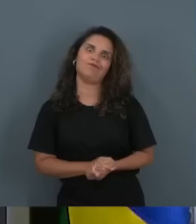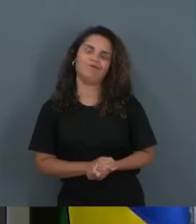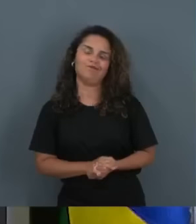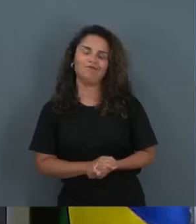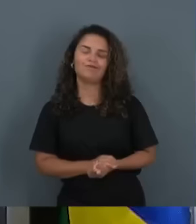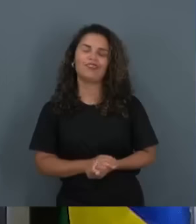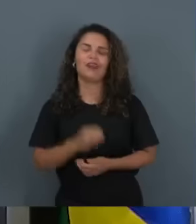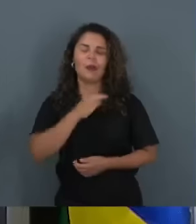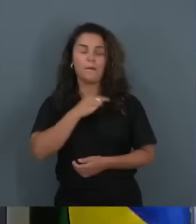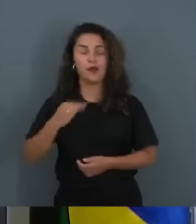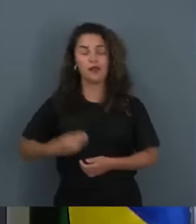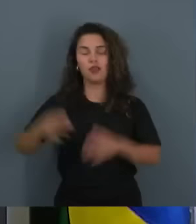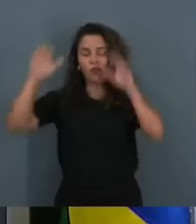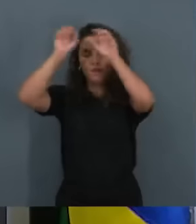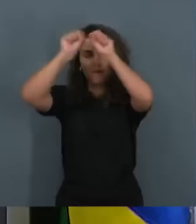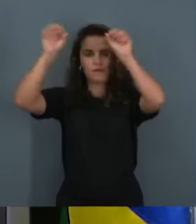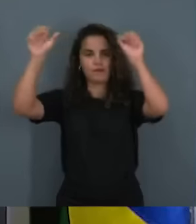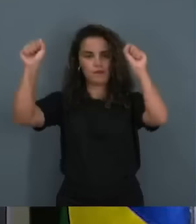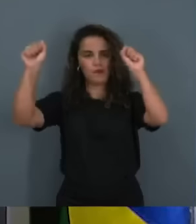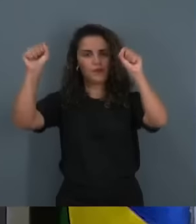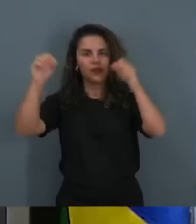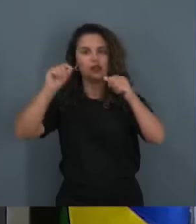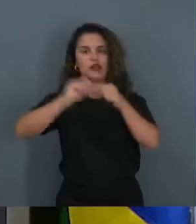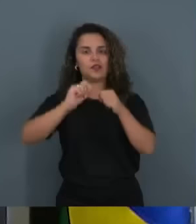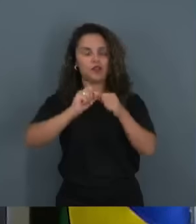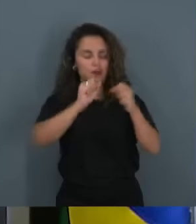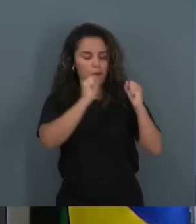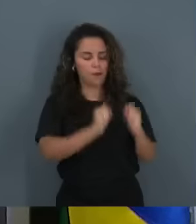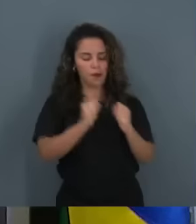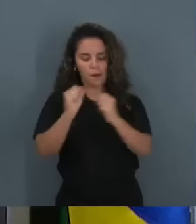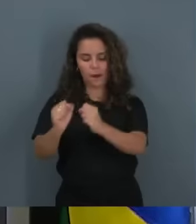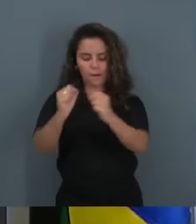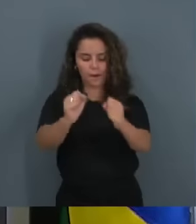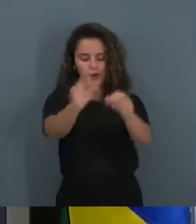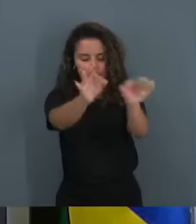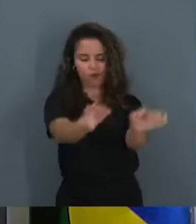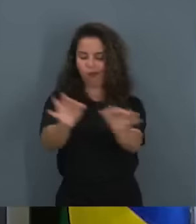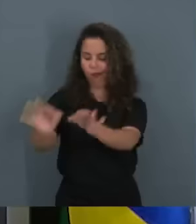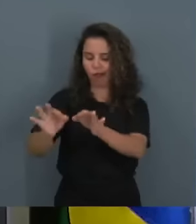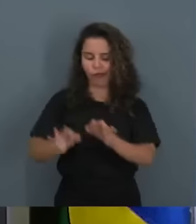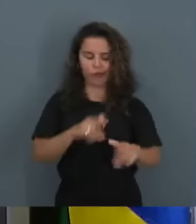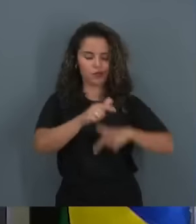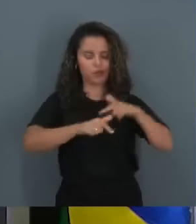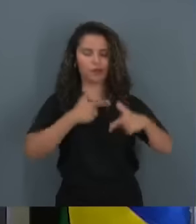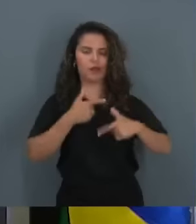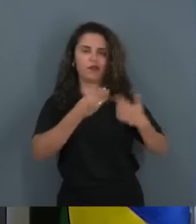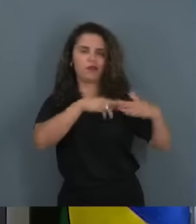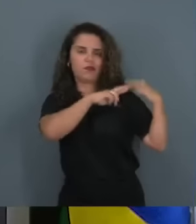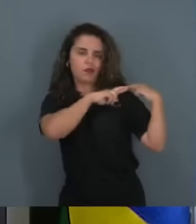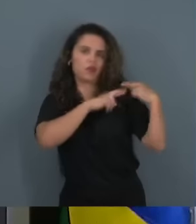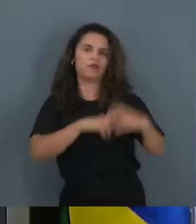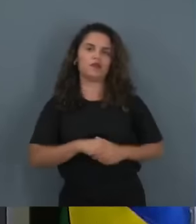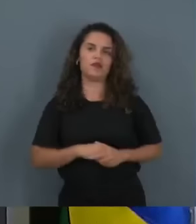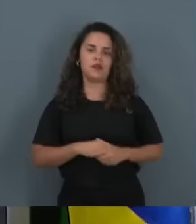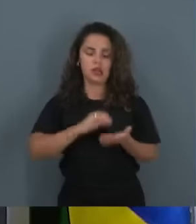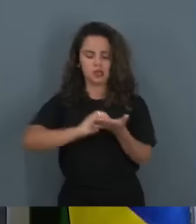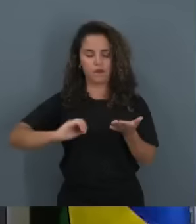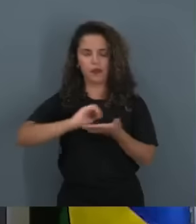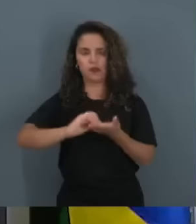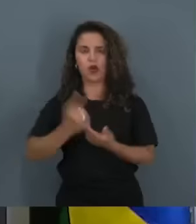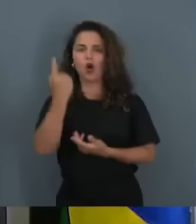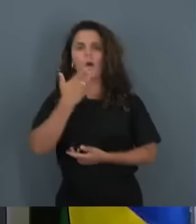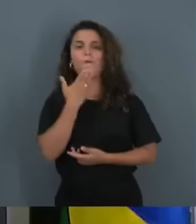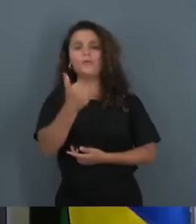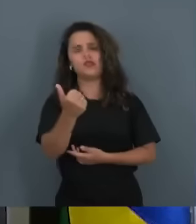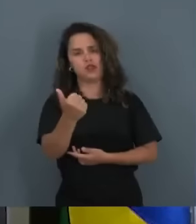De ministro do Supremo, que colocaria cada poder no seu lugar, independência, separação. Um pedido de impeachment, o senhor sabe